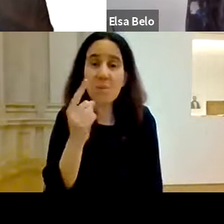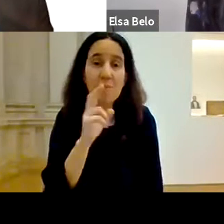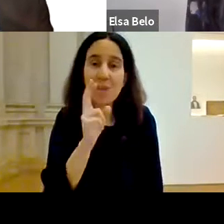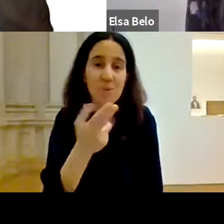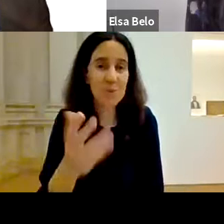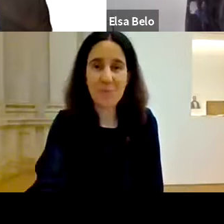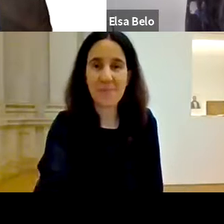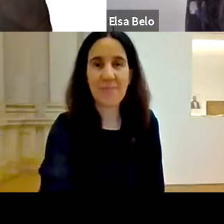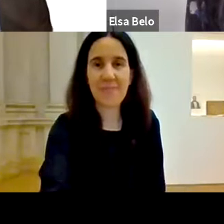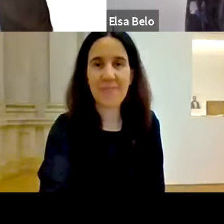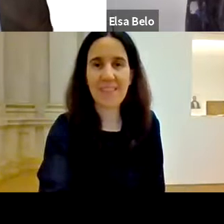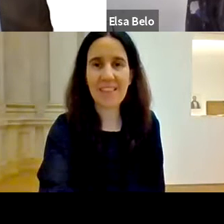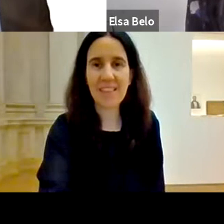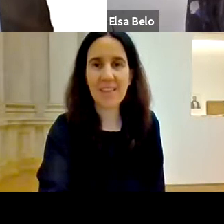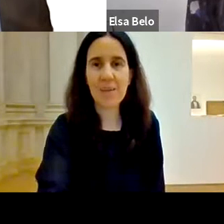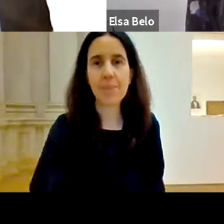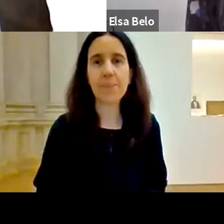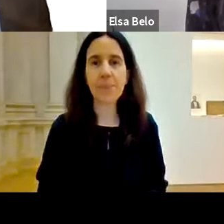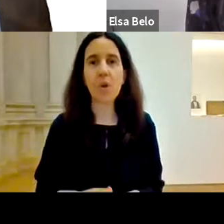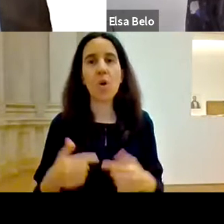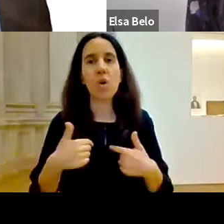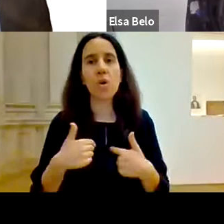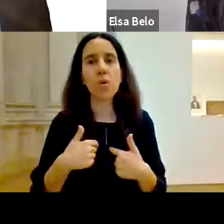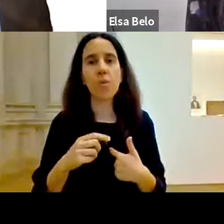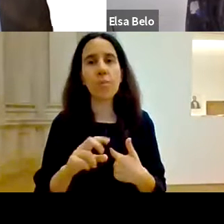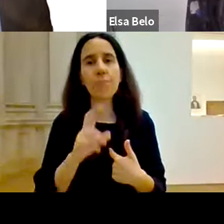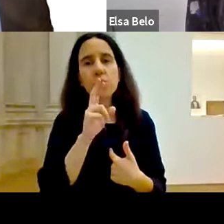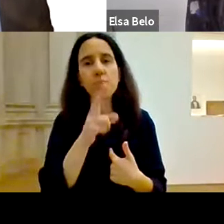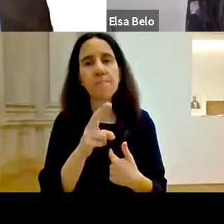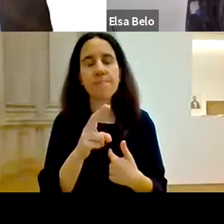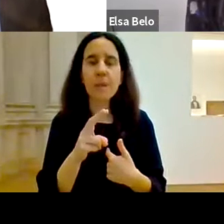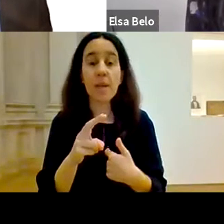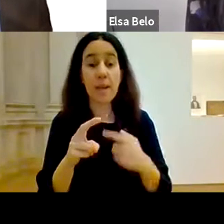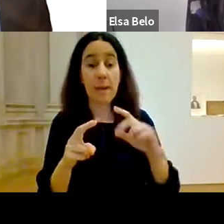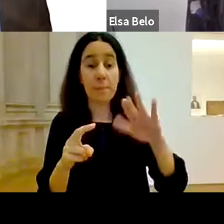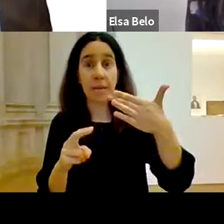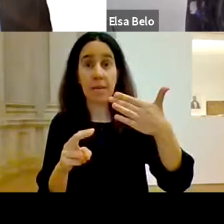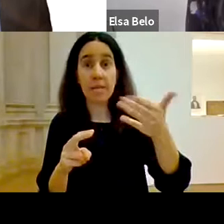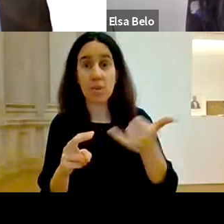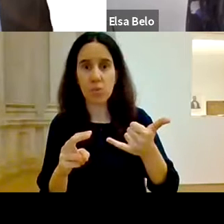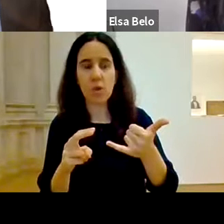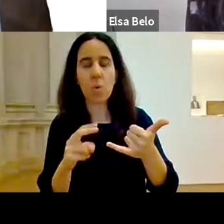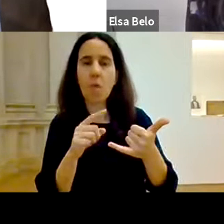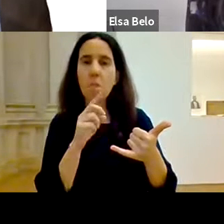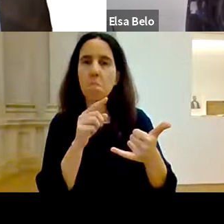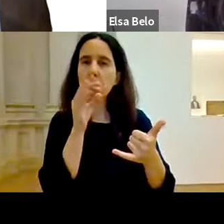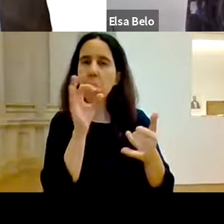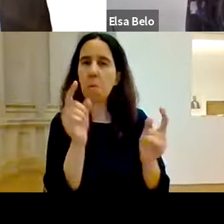resposta. Eu ia responder com um breve tópico em relação à primeira e à segunda, deixando algum espaço para que os colegas possam